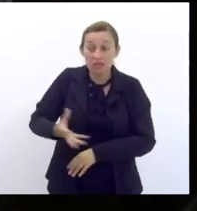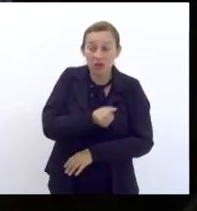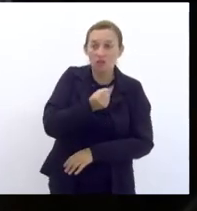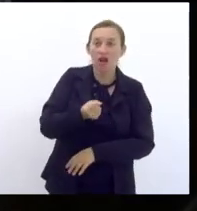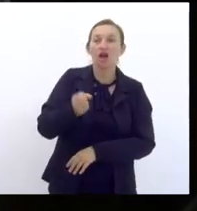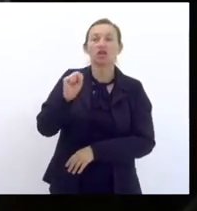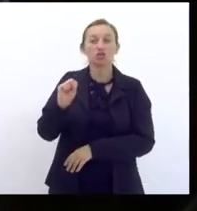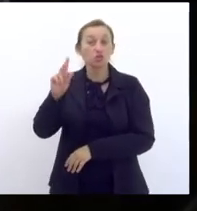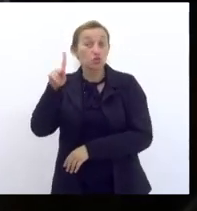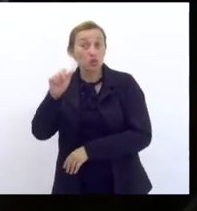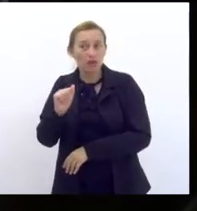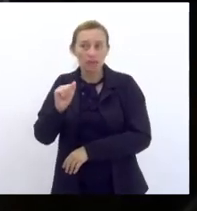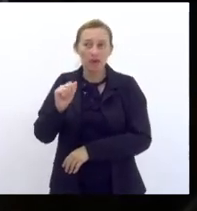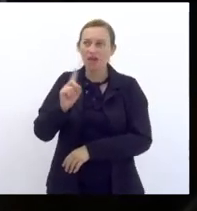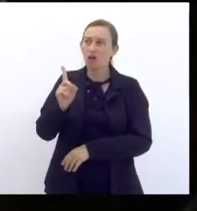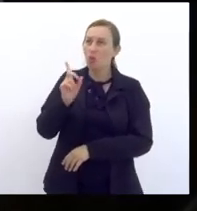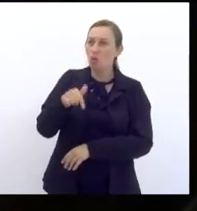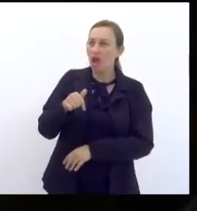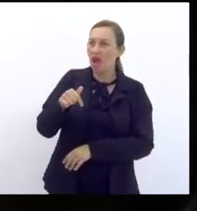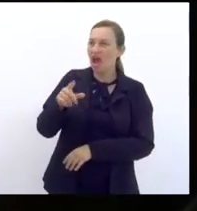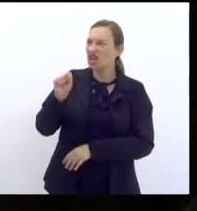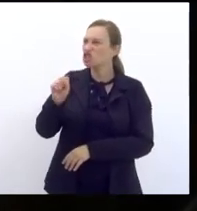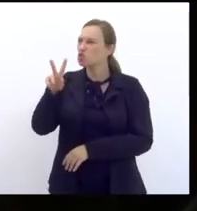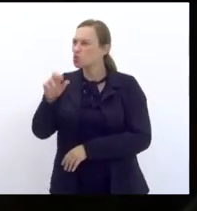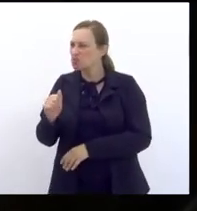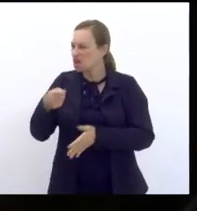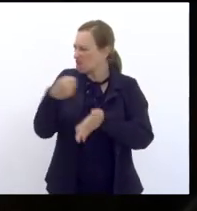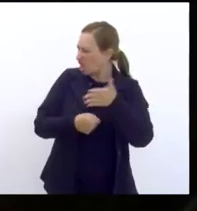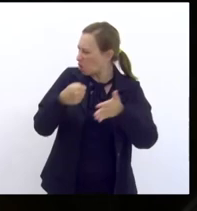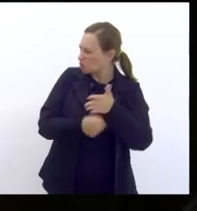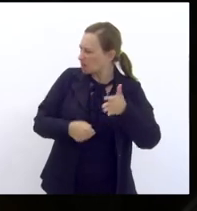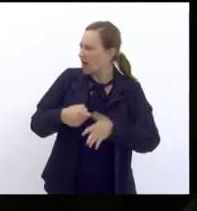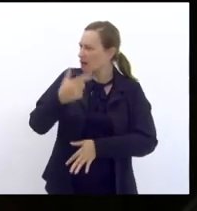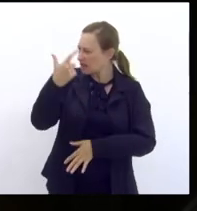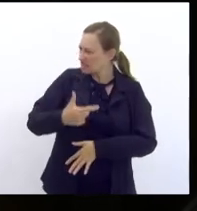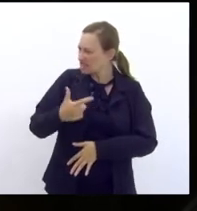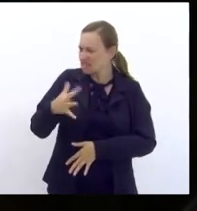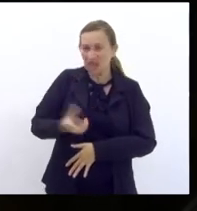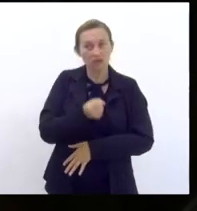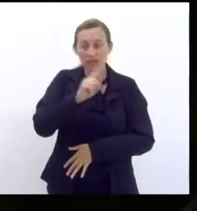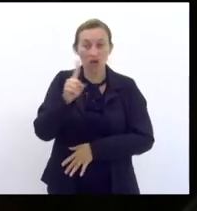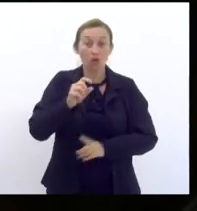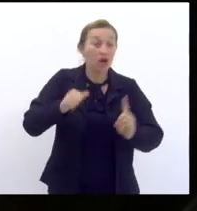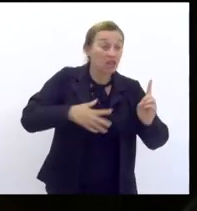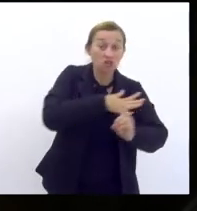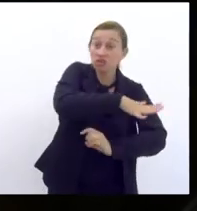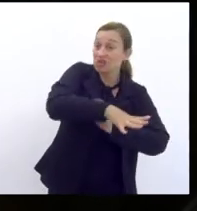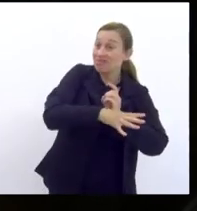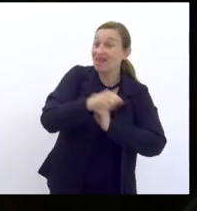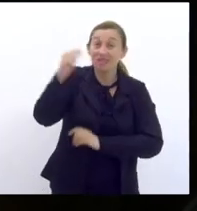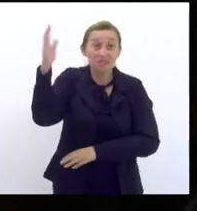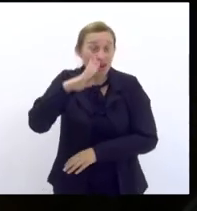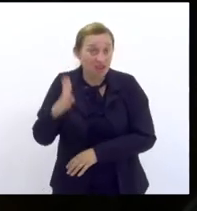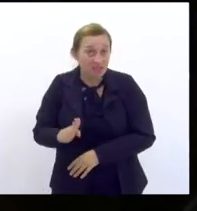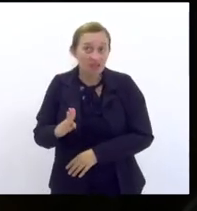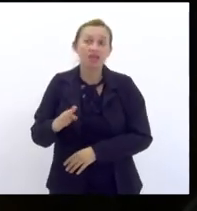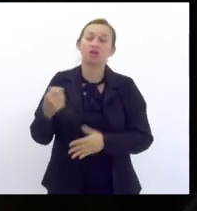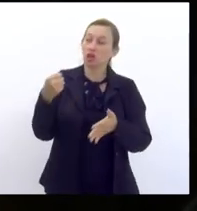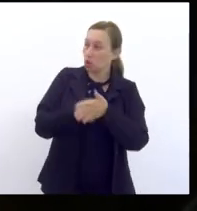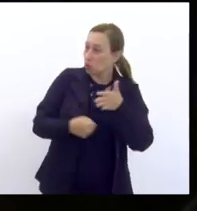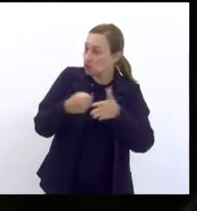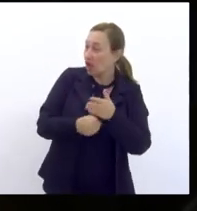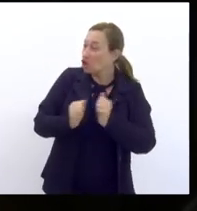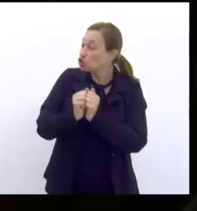suipa não é a suipa que tem que lutar para ser salva é a sociedade até brasileira tem que lutar com a suipa